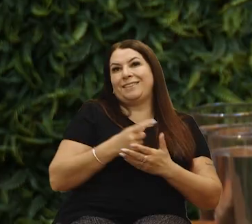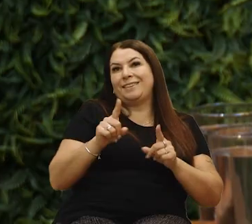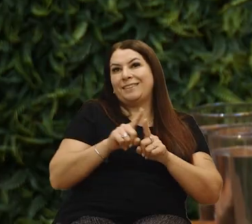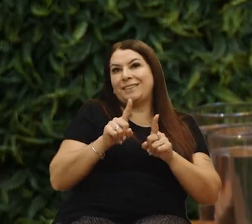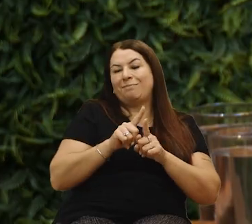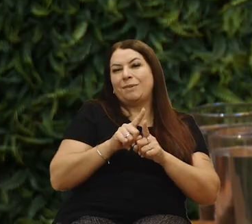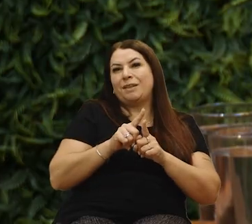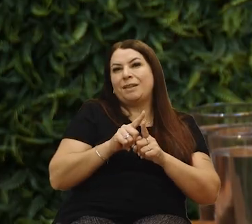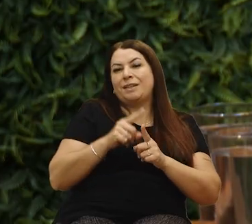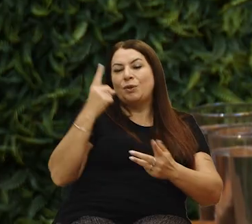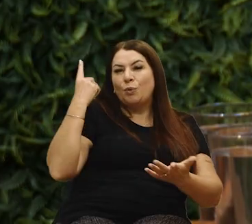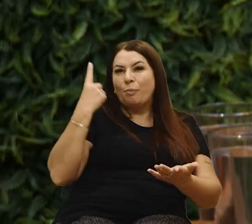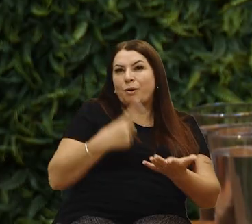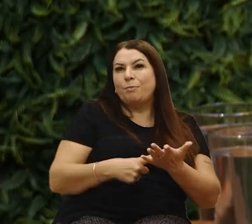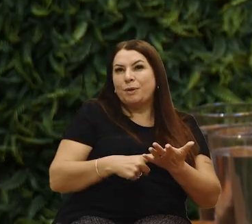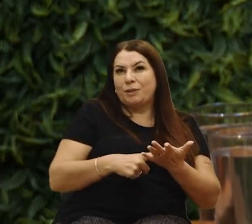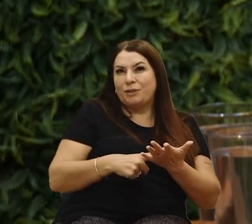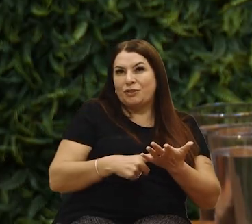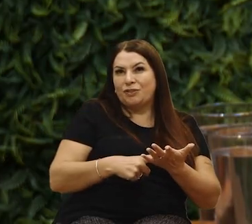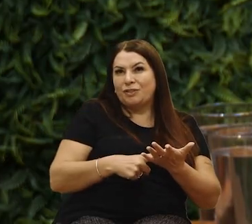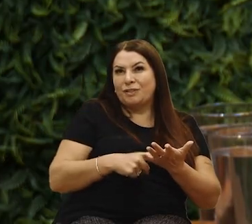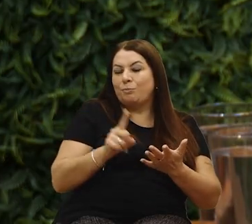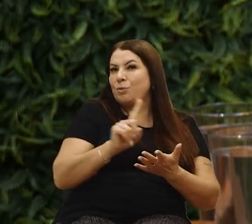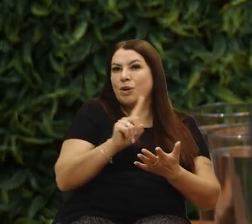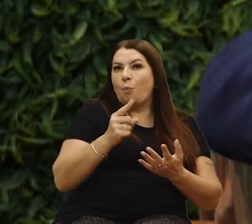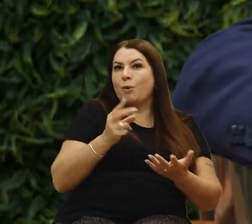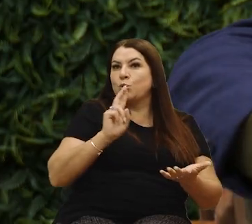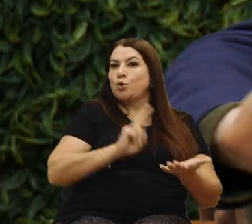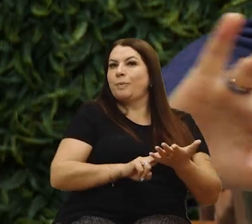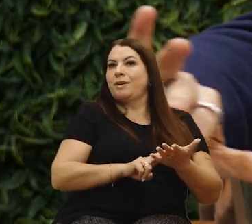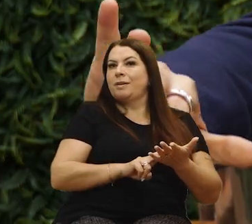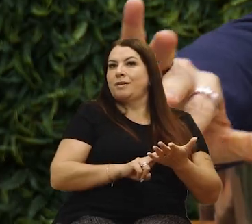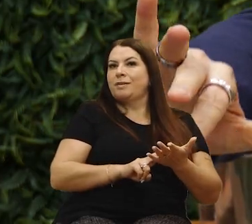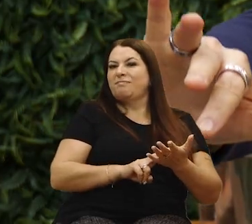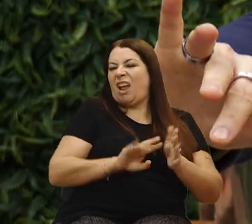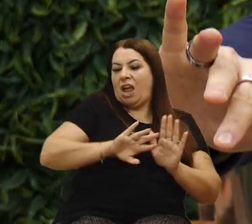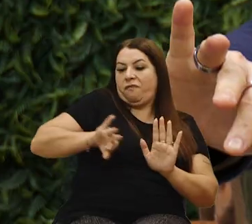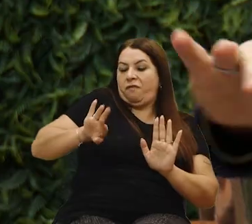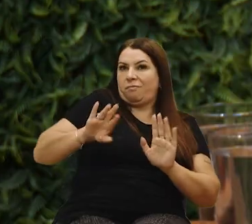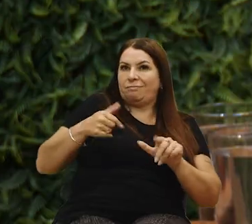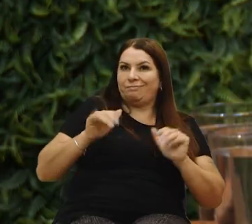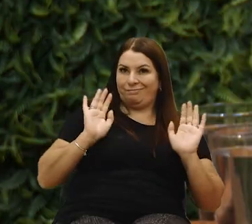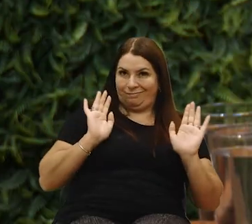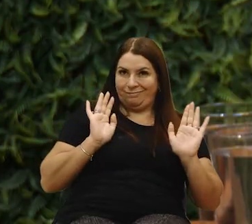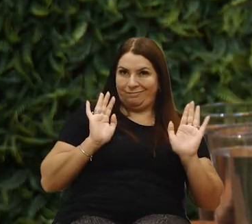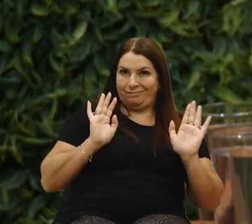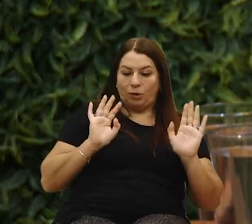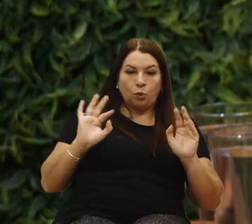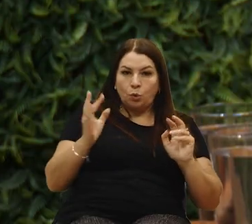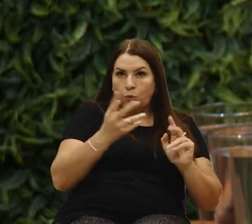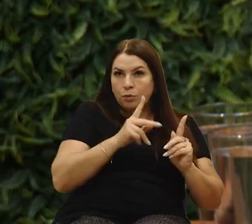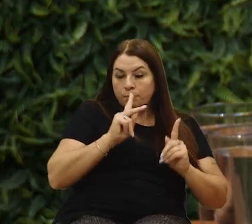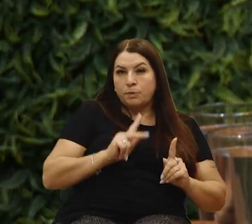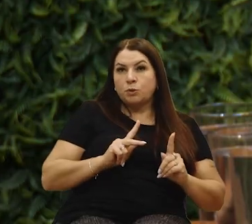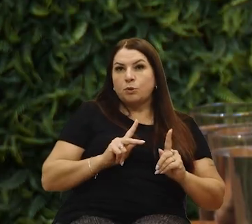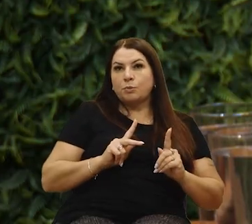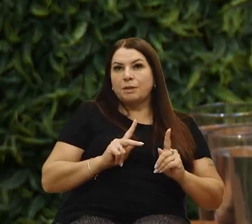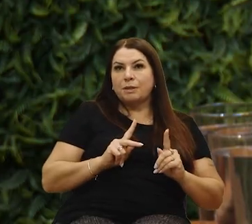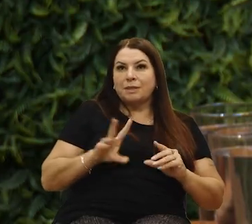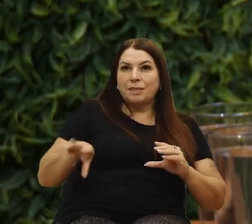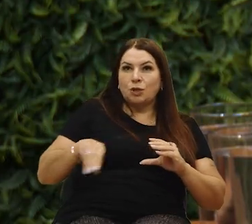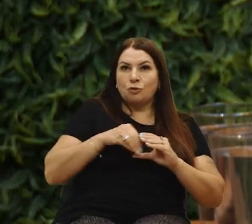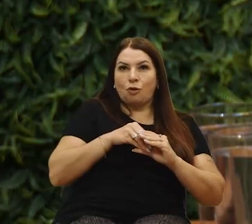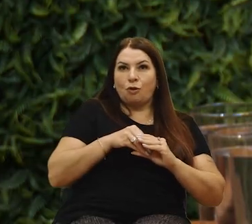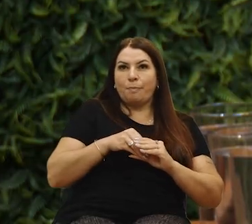também tem um comprometimento por não assumir isso. Eles pegam e caem fora do trabalho. Todo mundo se enquadra em